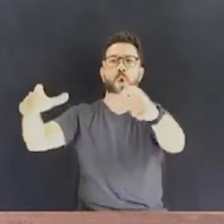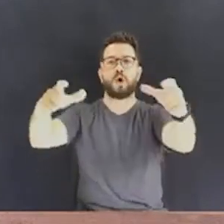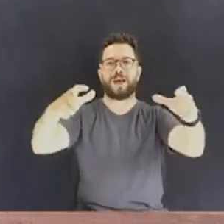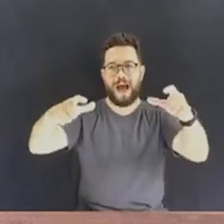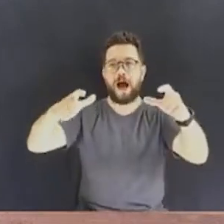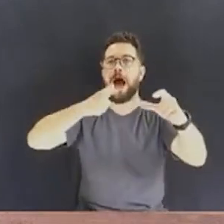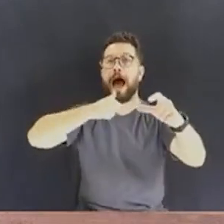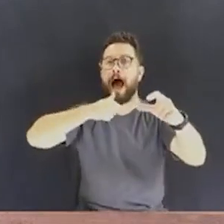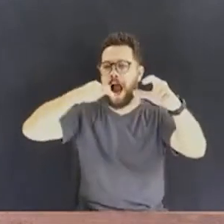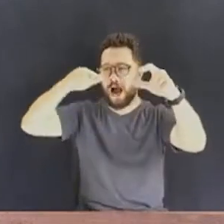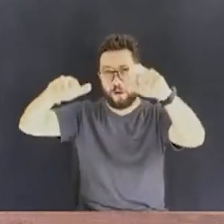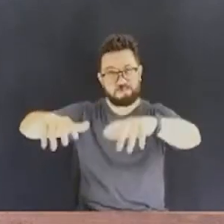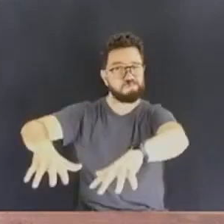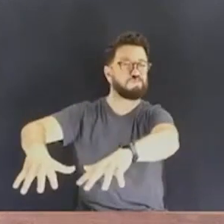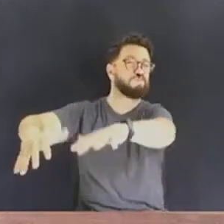elas estão abaixo